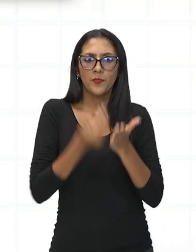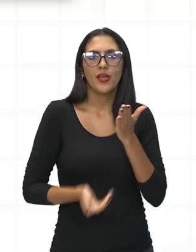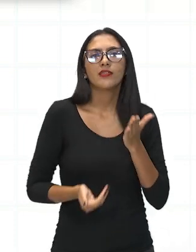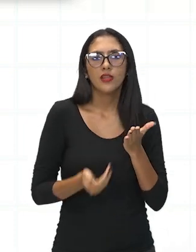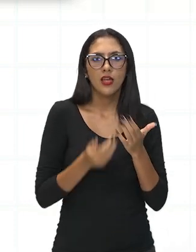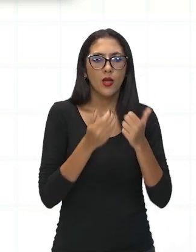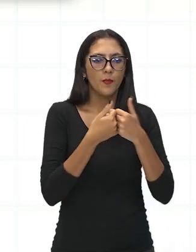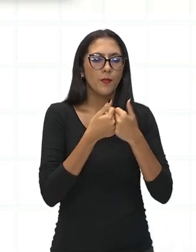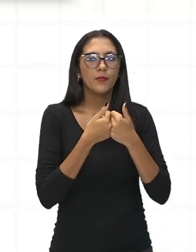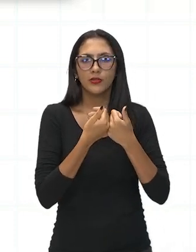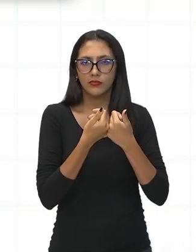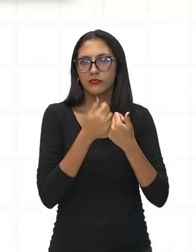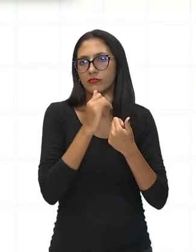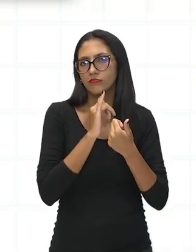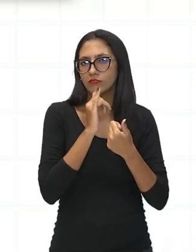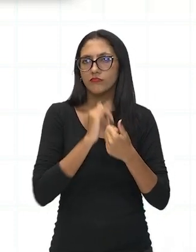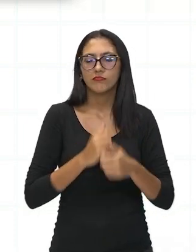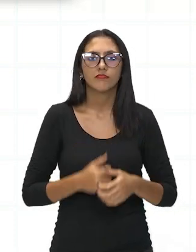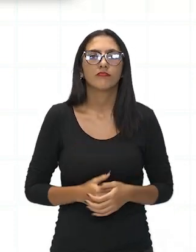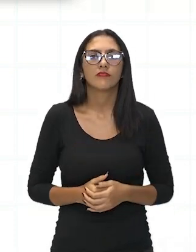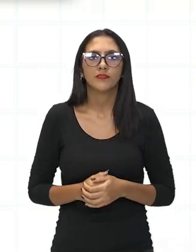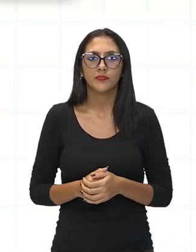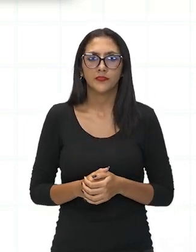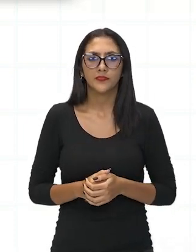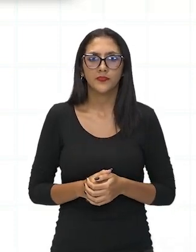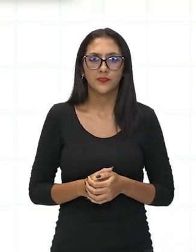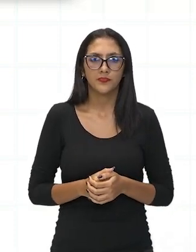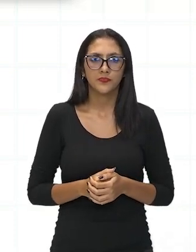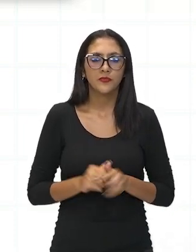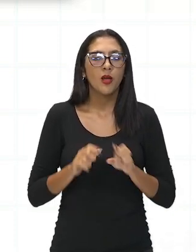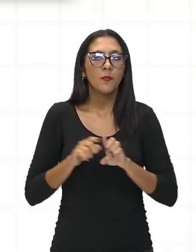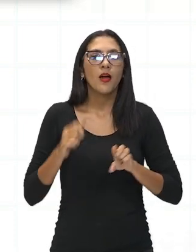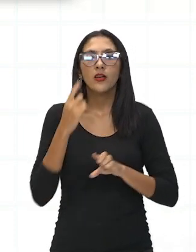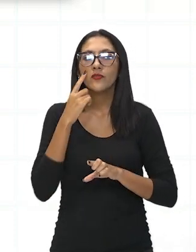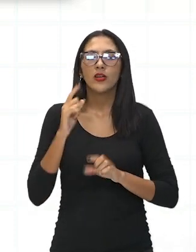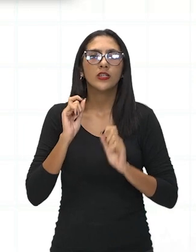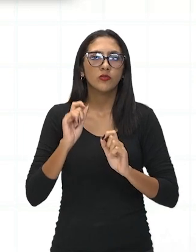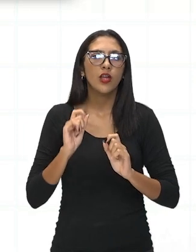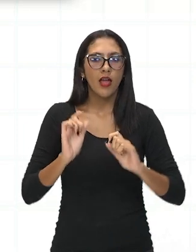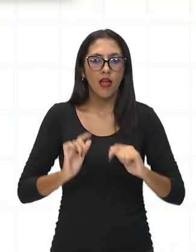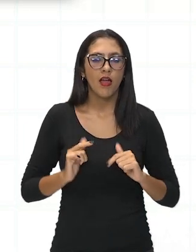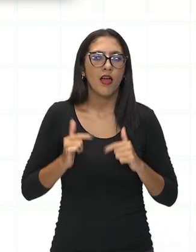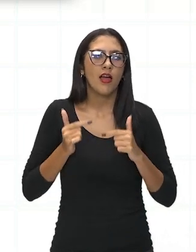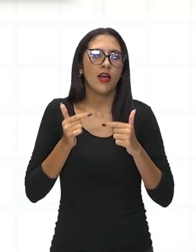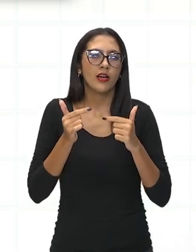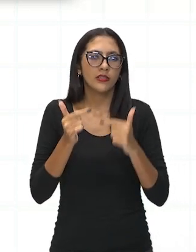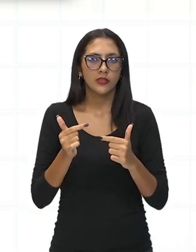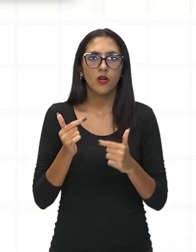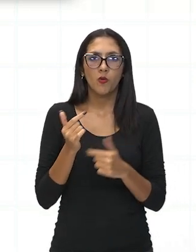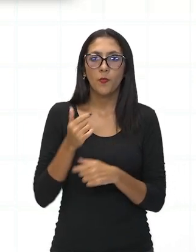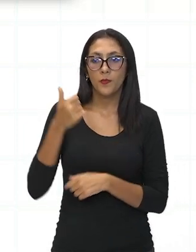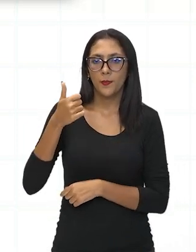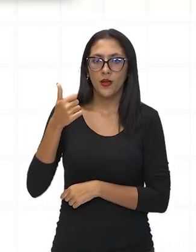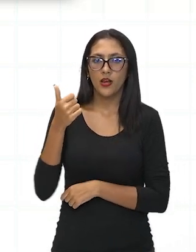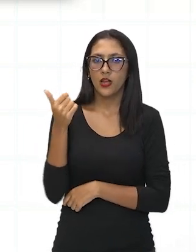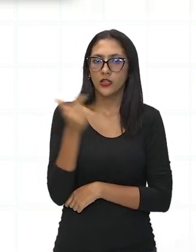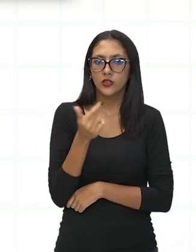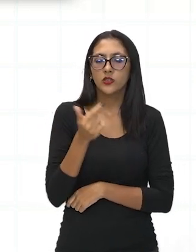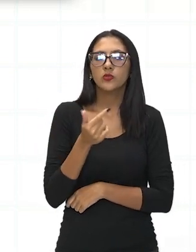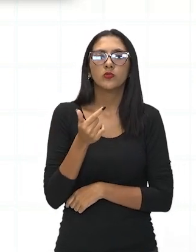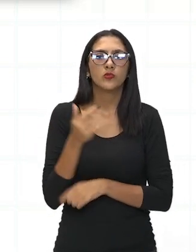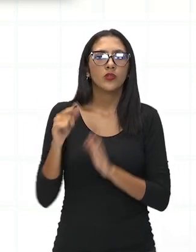coisas também. Mas eu estou falando sobre ações que aconteceram, duas ações que aconteceram